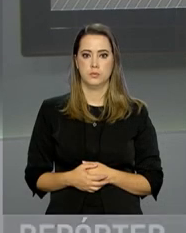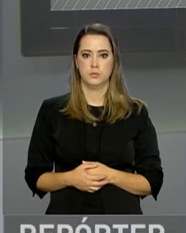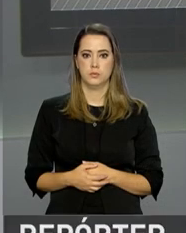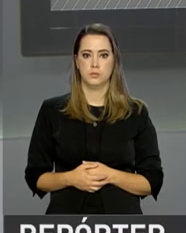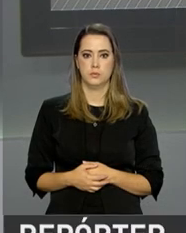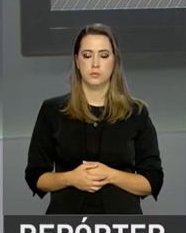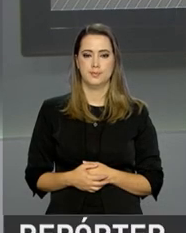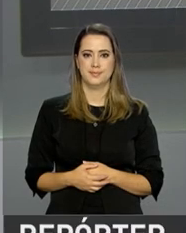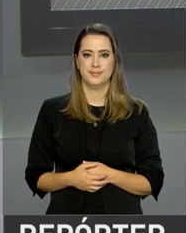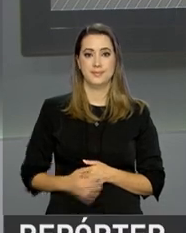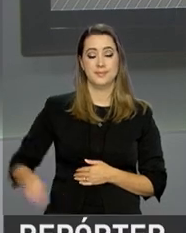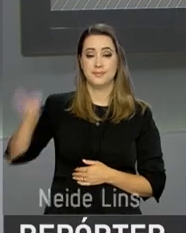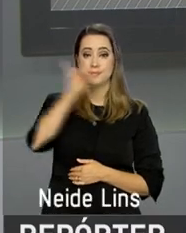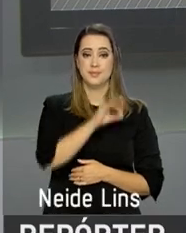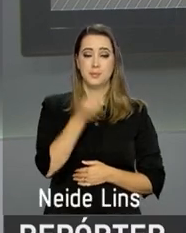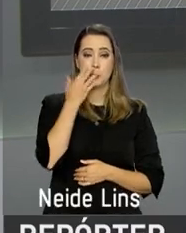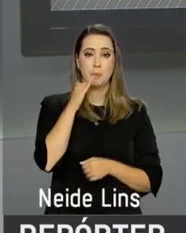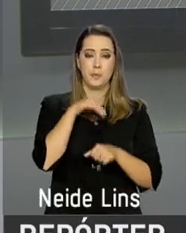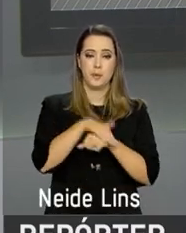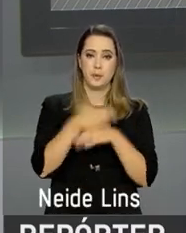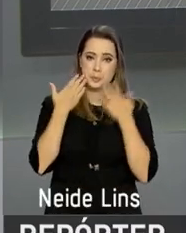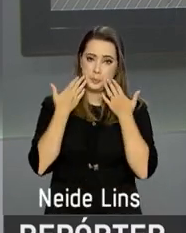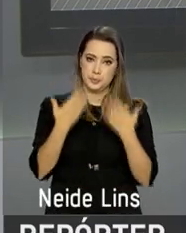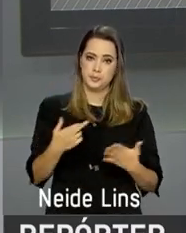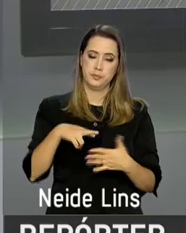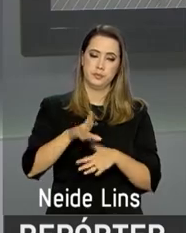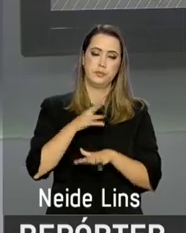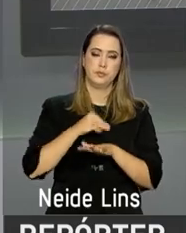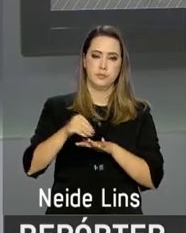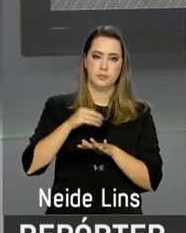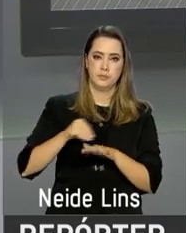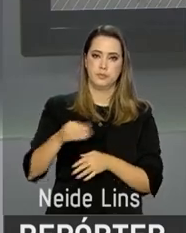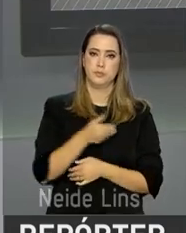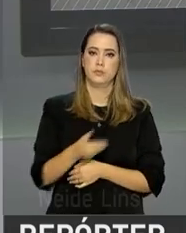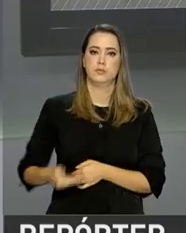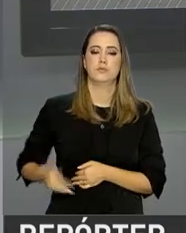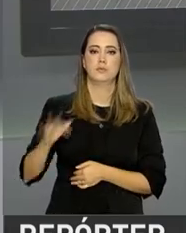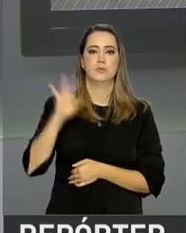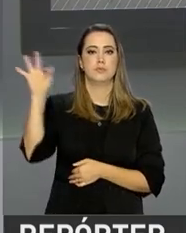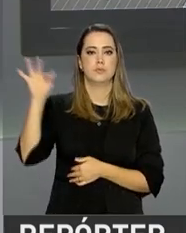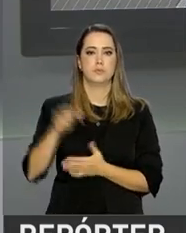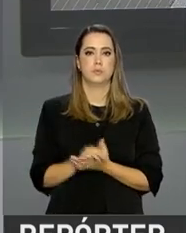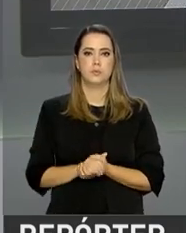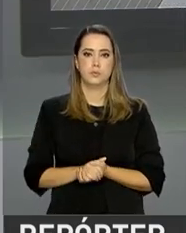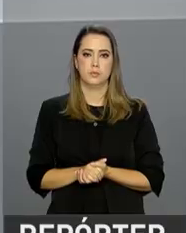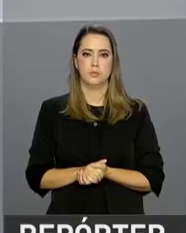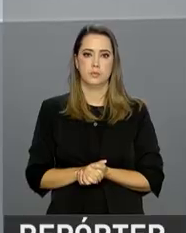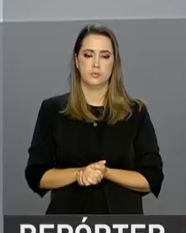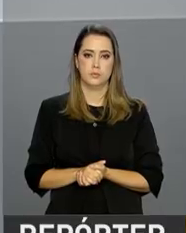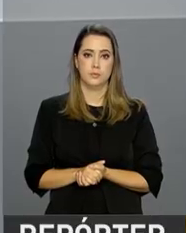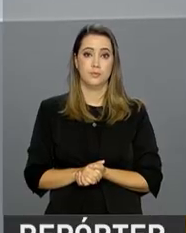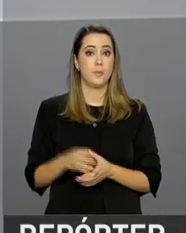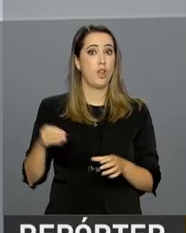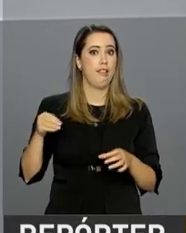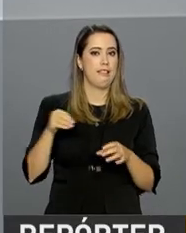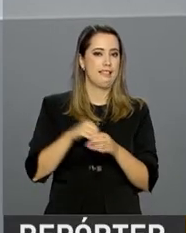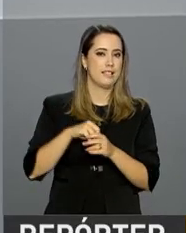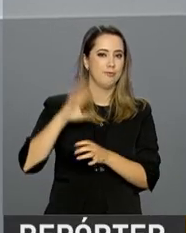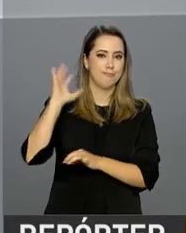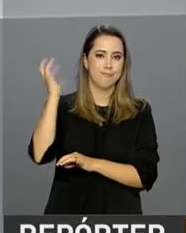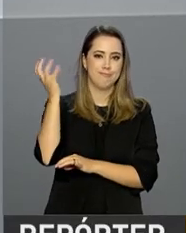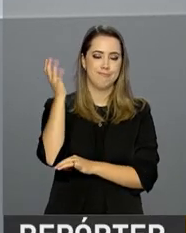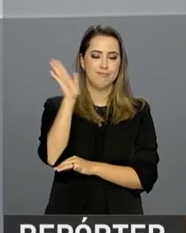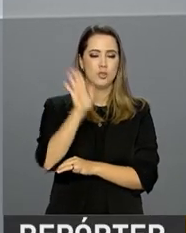olá boa noite estamos de volta com o repórter nbr e as notícias do governo federal dentro do parque nacional